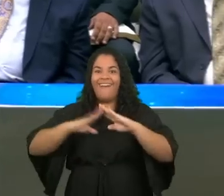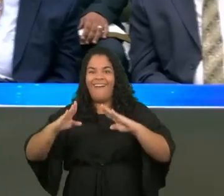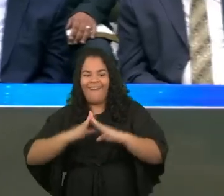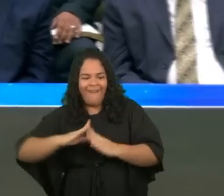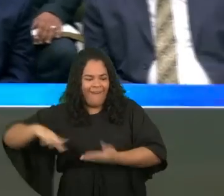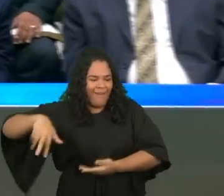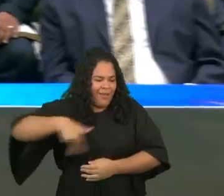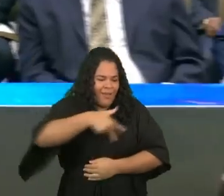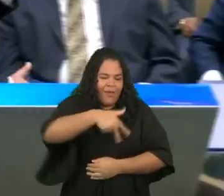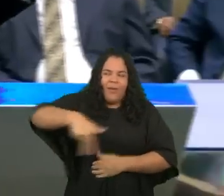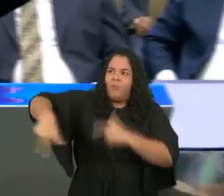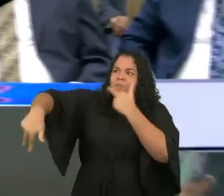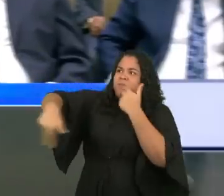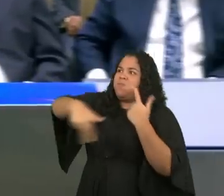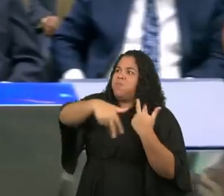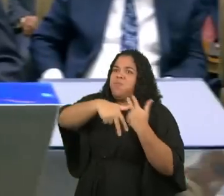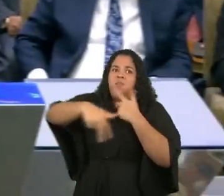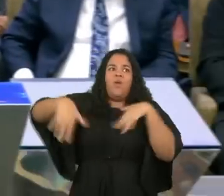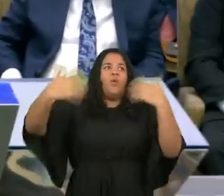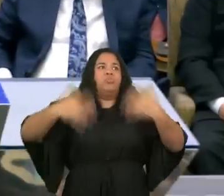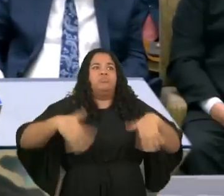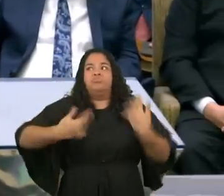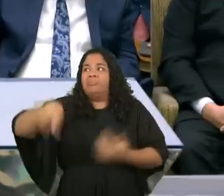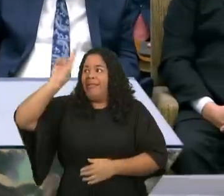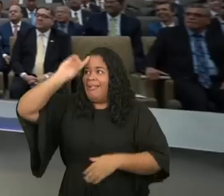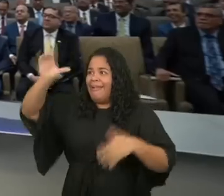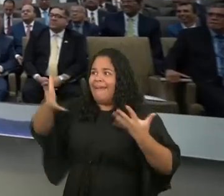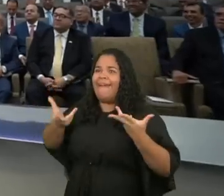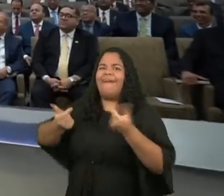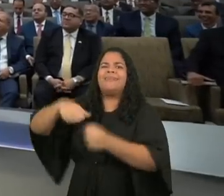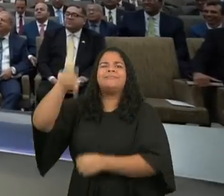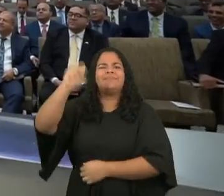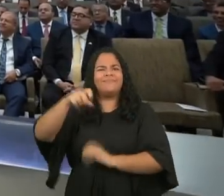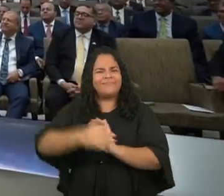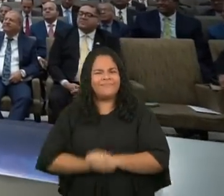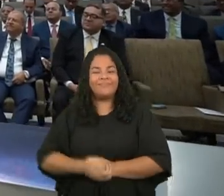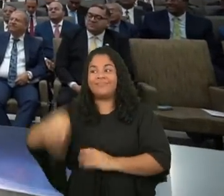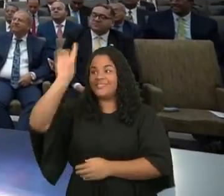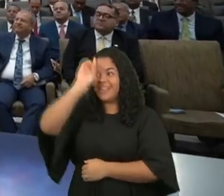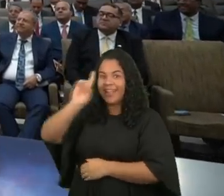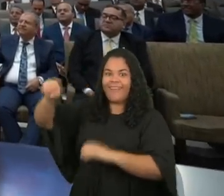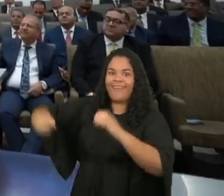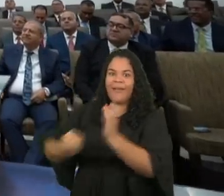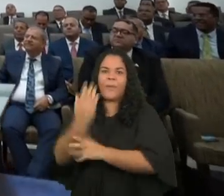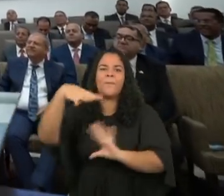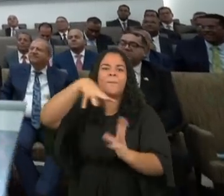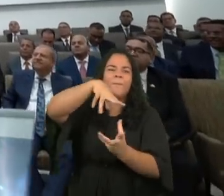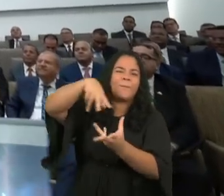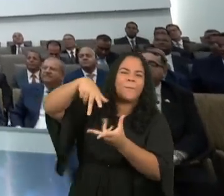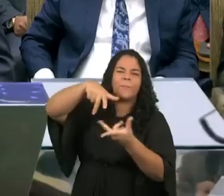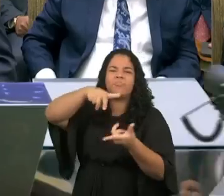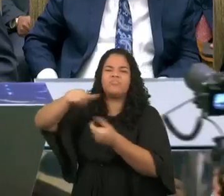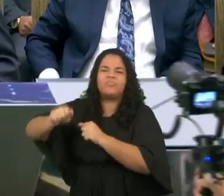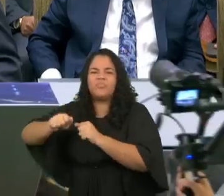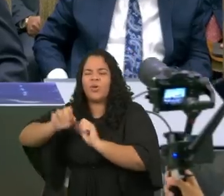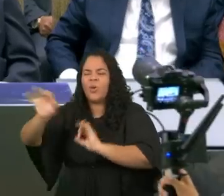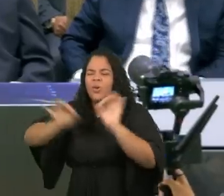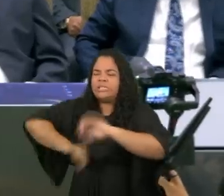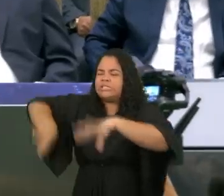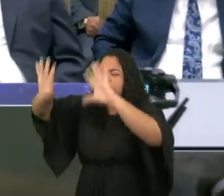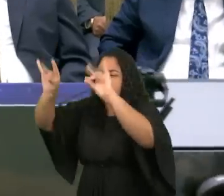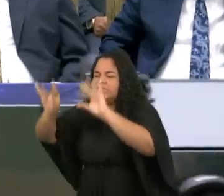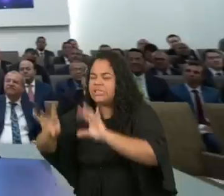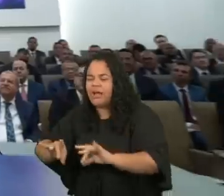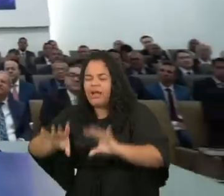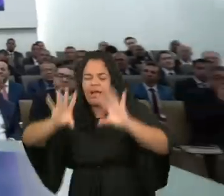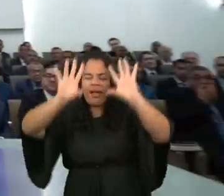tu és grande, tu és tremendo. Deus deixou migalhas, Deus deixou digitais e disse, você se buscar me